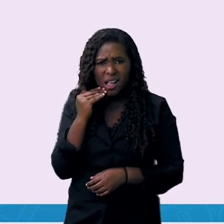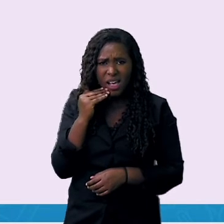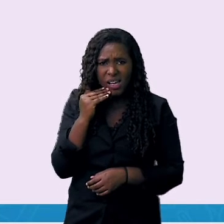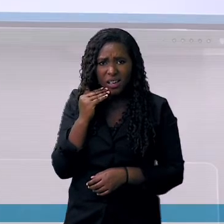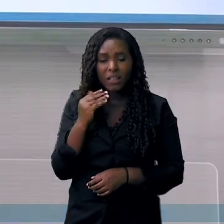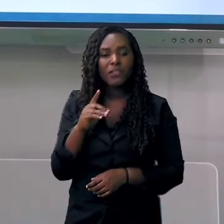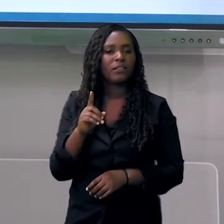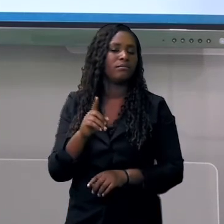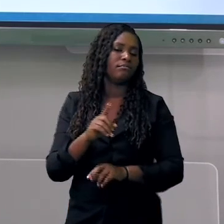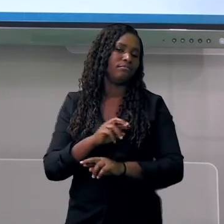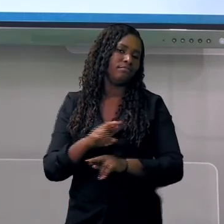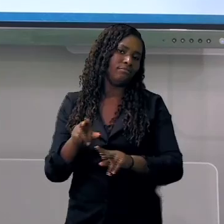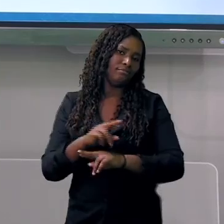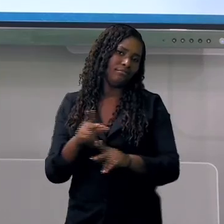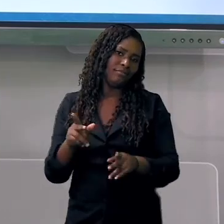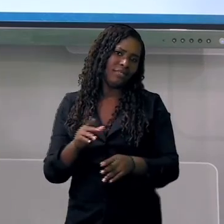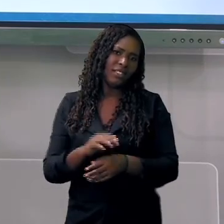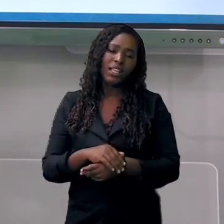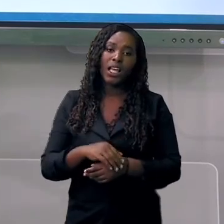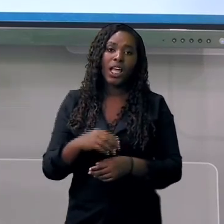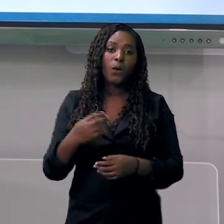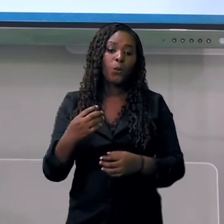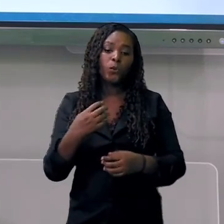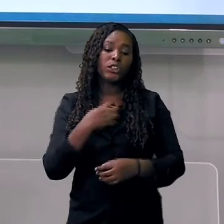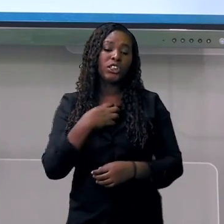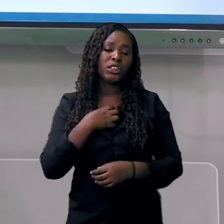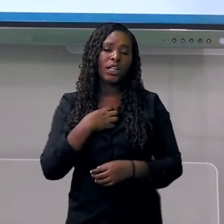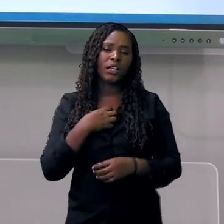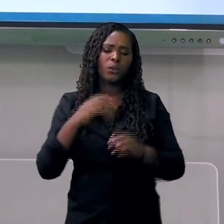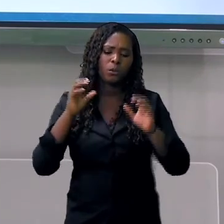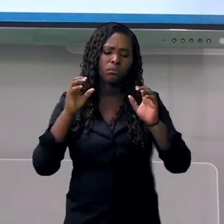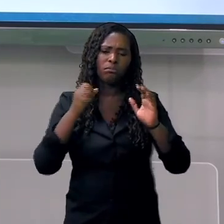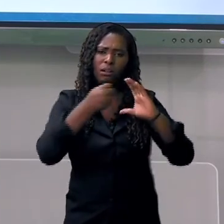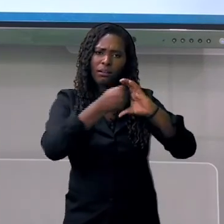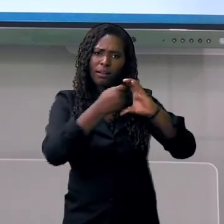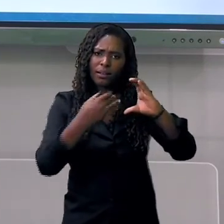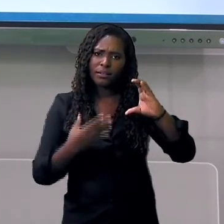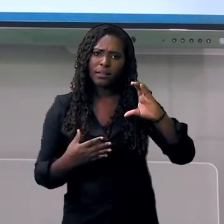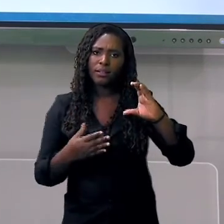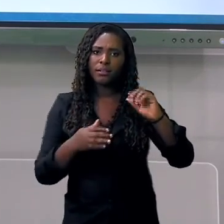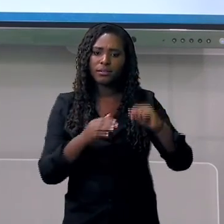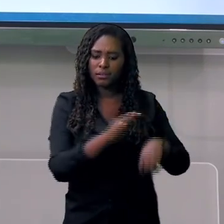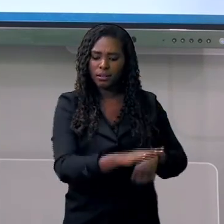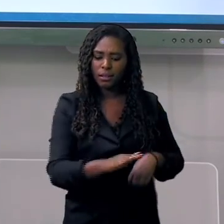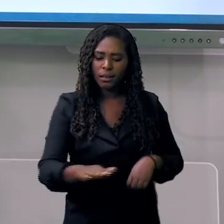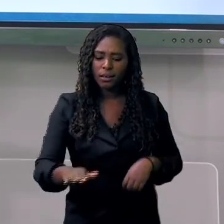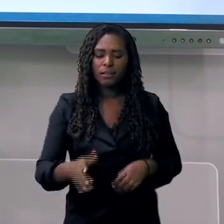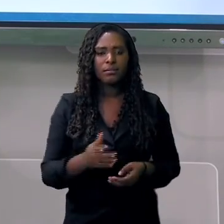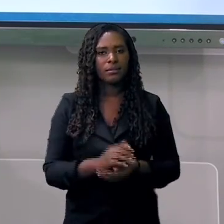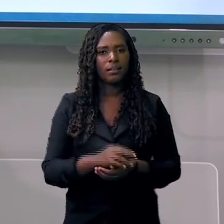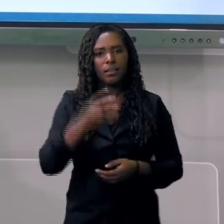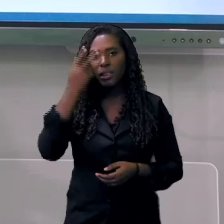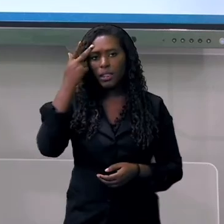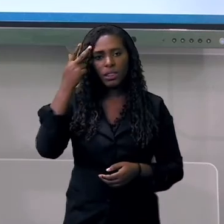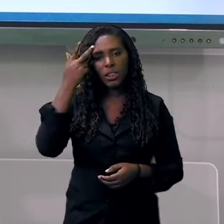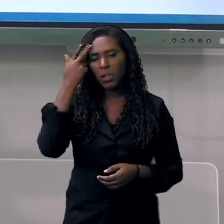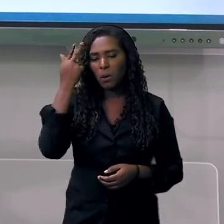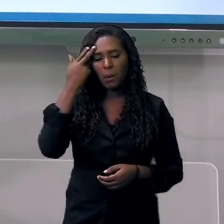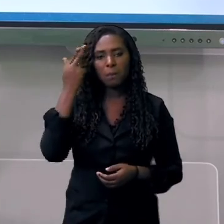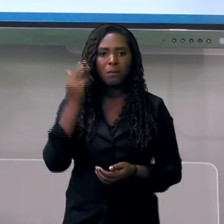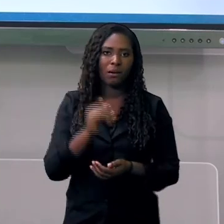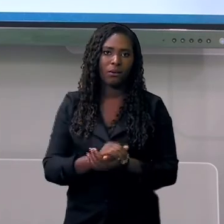ser tratada de forma natural. Se vir como rótulo, só faz com que a criança